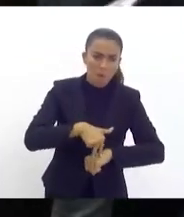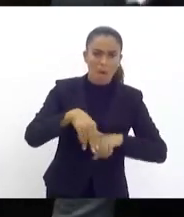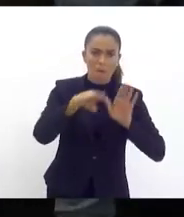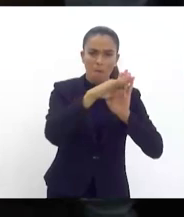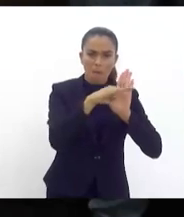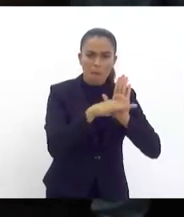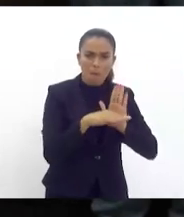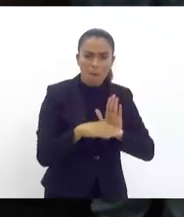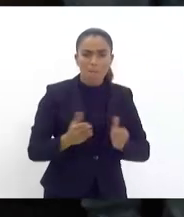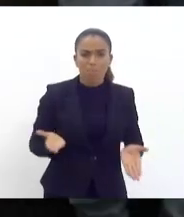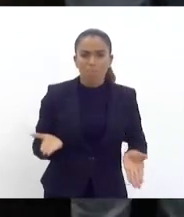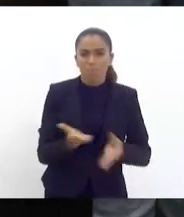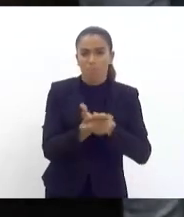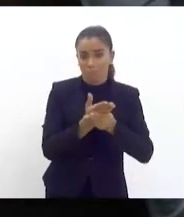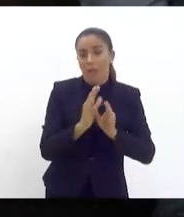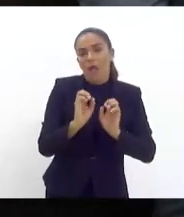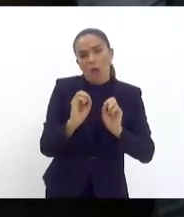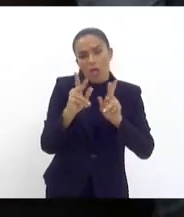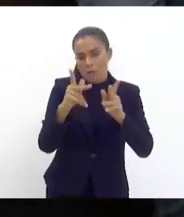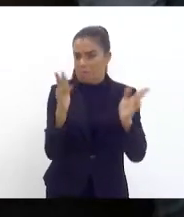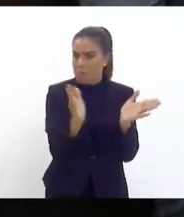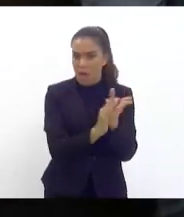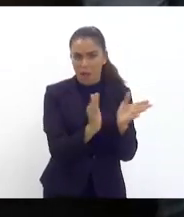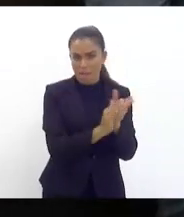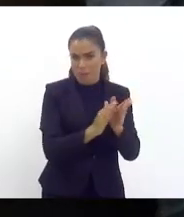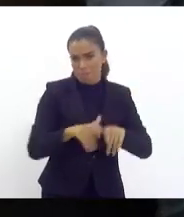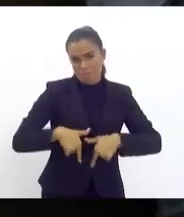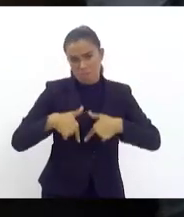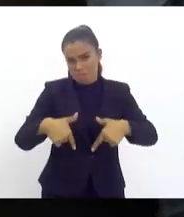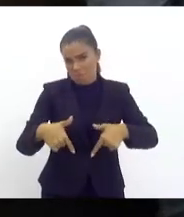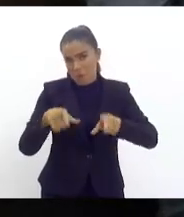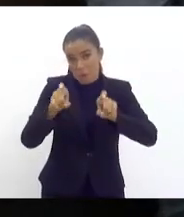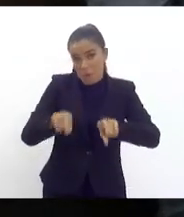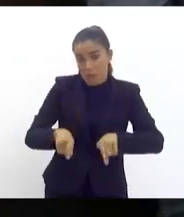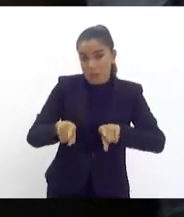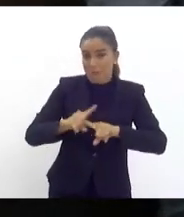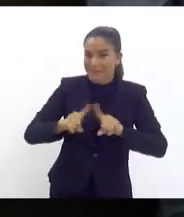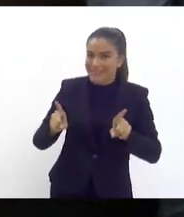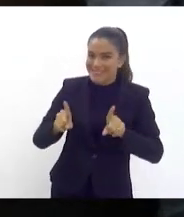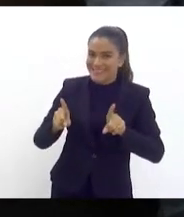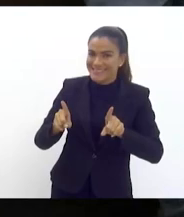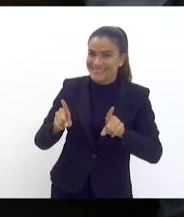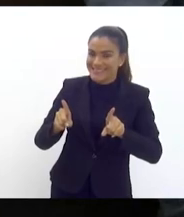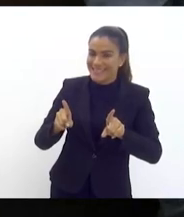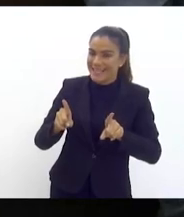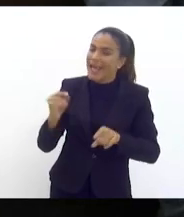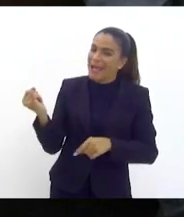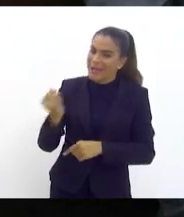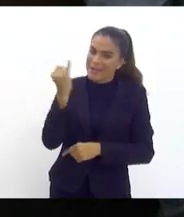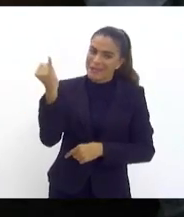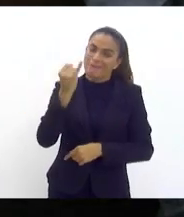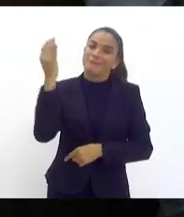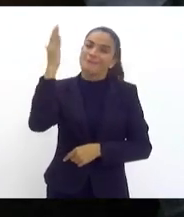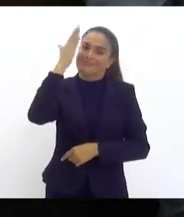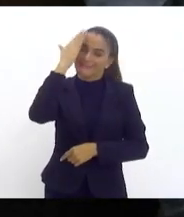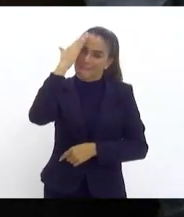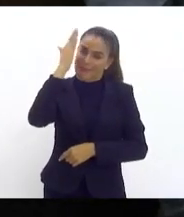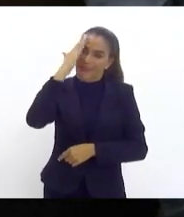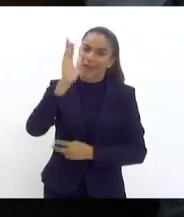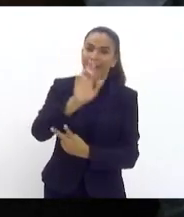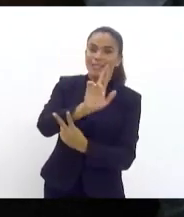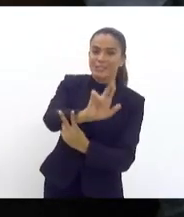a indicação. Está de parabéns à deputada pela atuação no mandato. Agora, é importante que se estabeleça a distinção